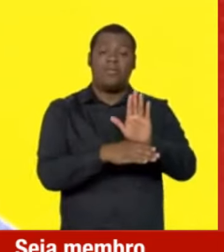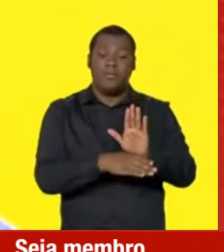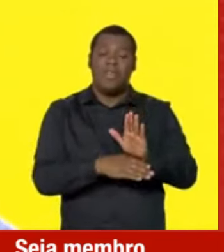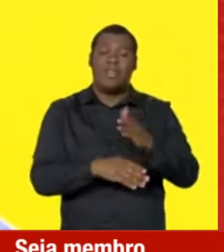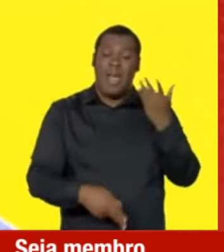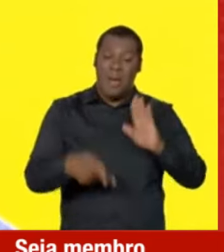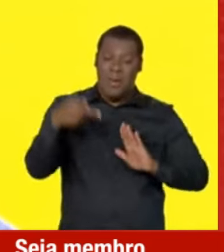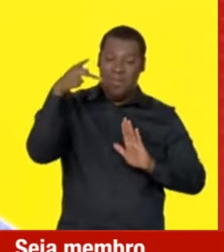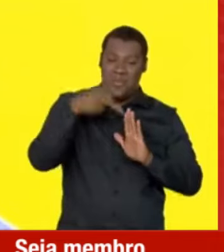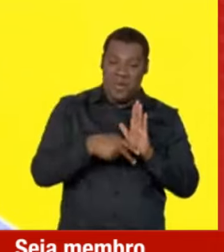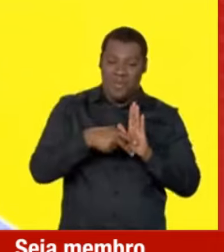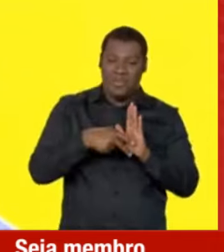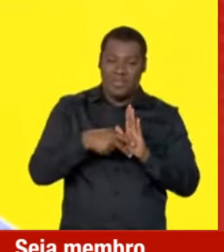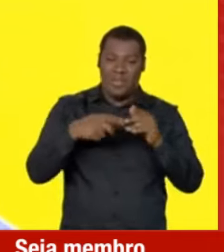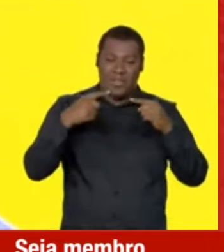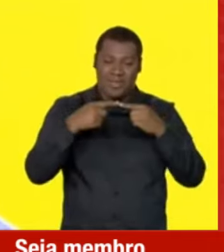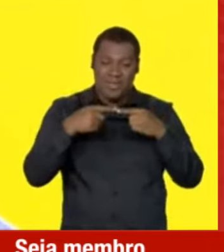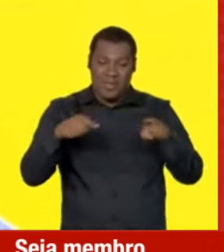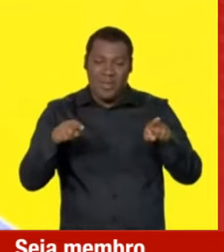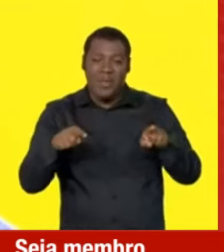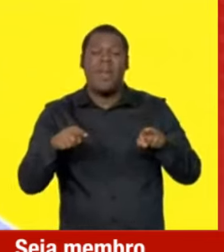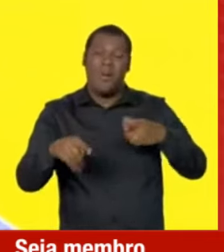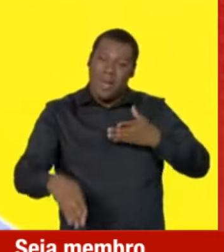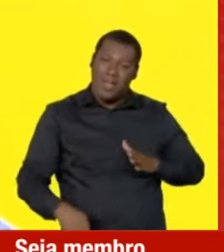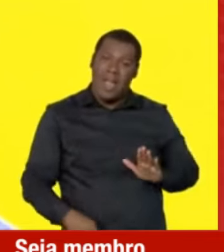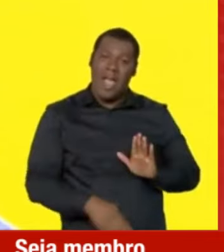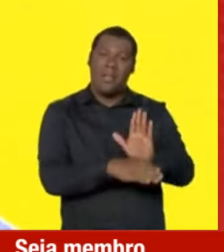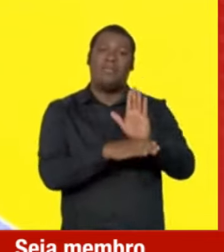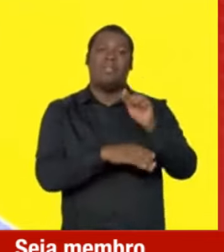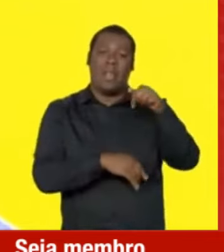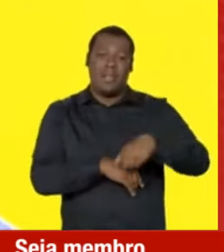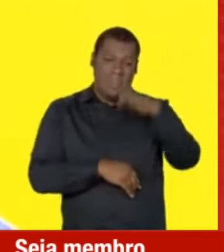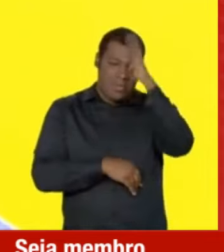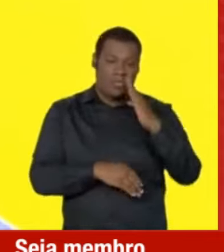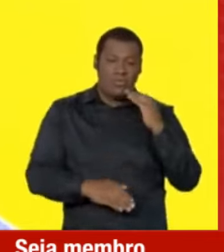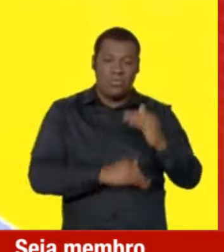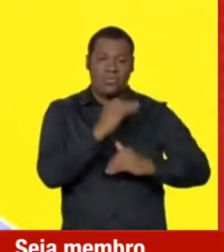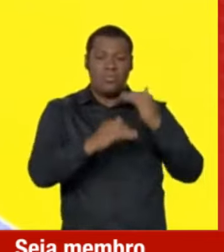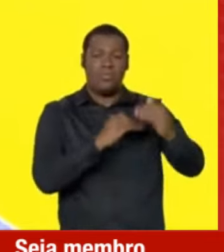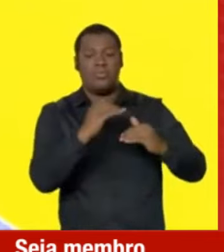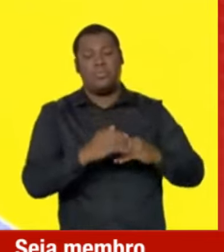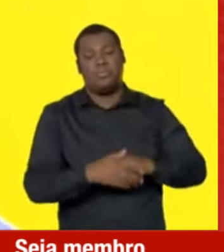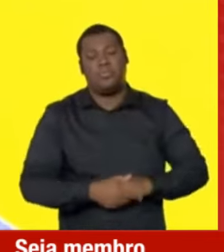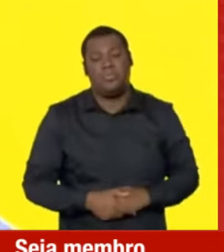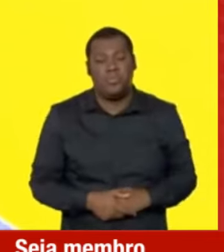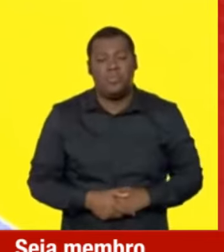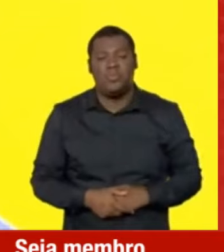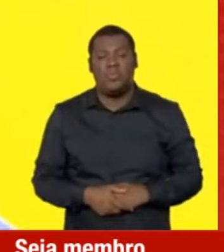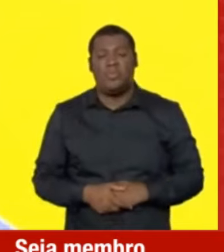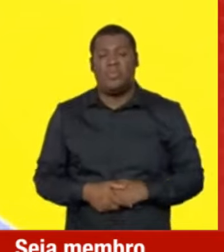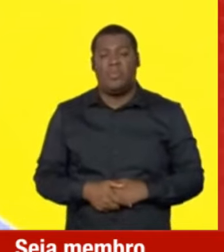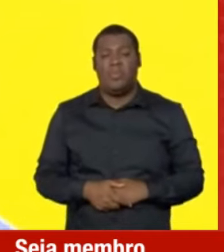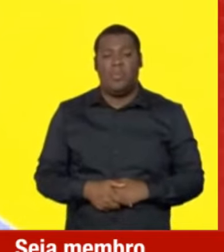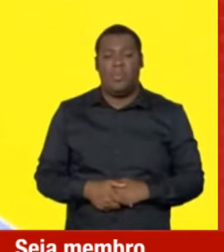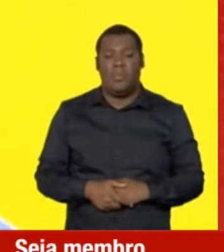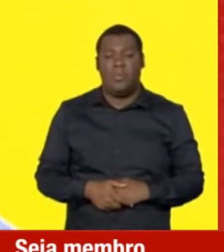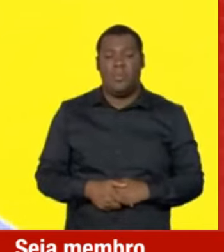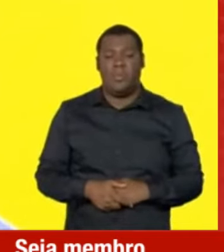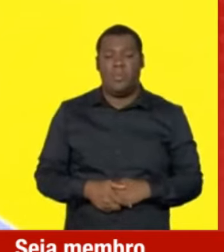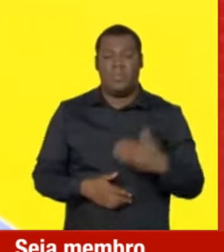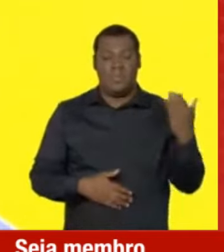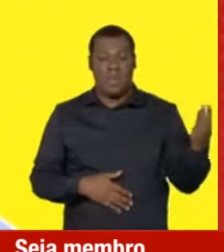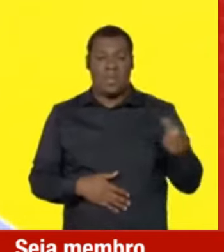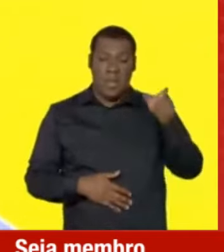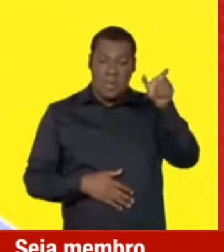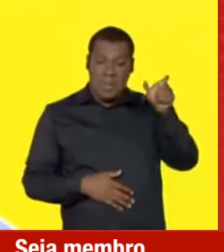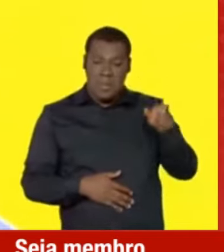desse programa tão importante para o desenvolvimento do país. Então, a gente não precisa Não é porque ele é autônomo que a gente precisa ficar de mal dele, né? A